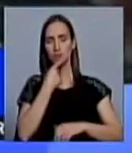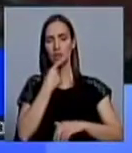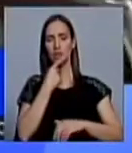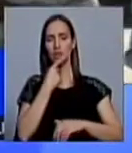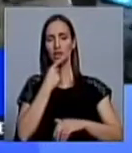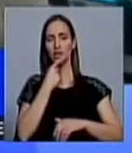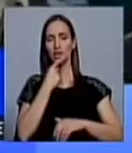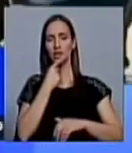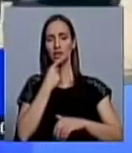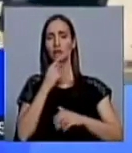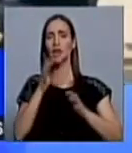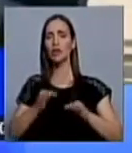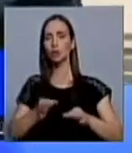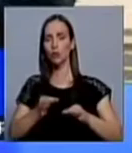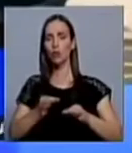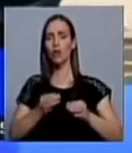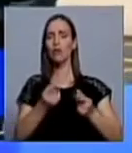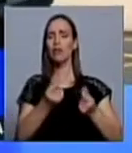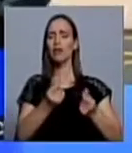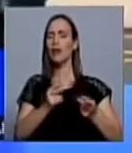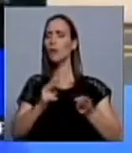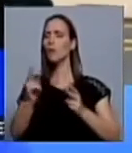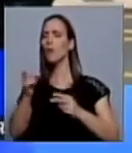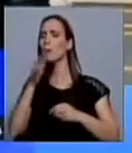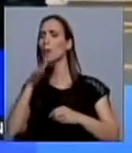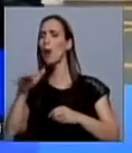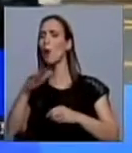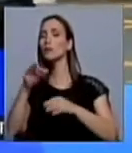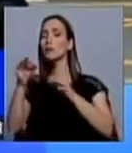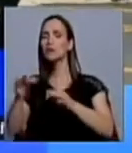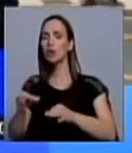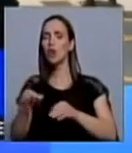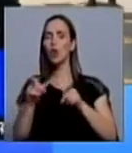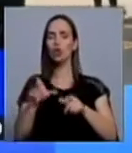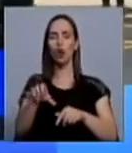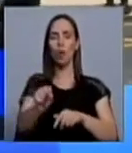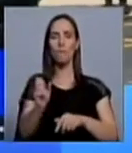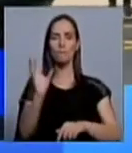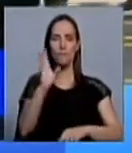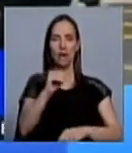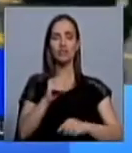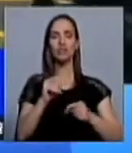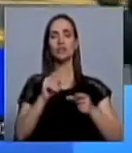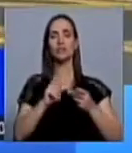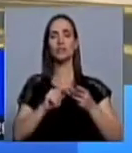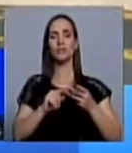onde é que vai o dinheiro, haver maior controlo, haver maior